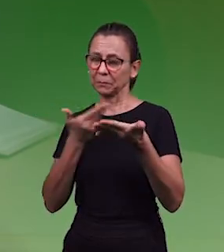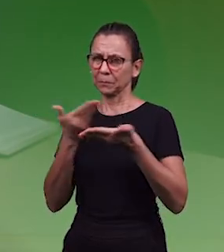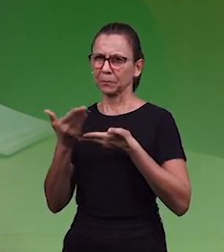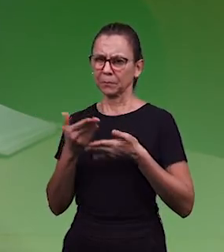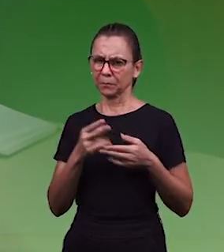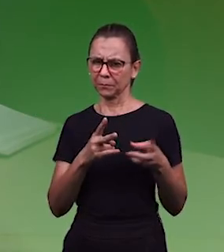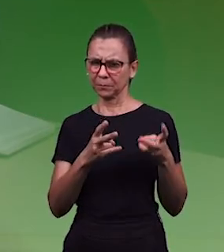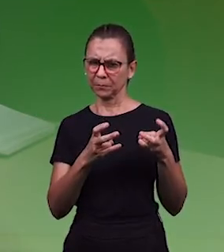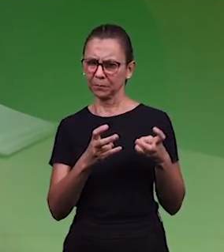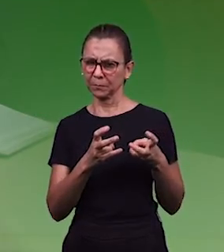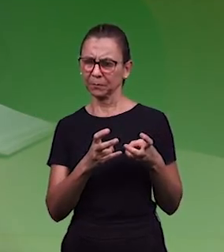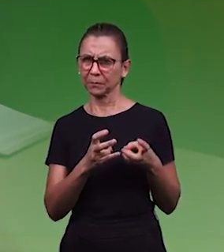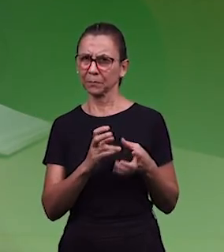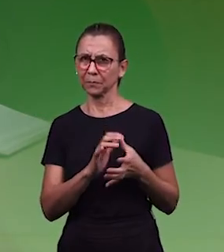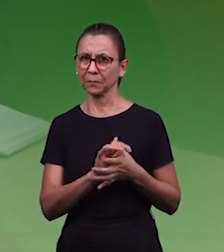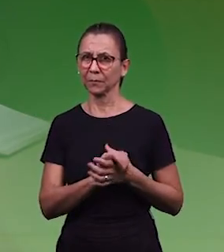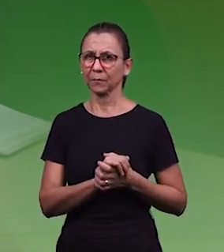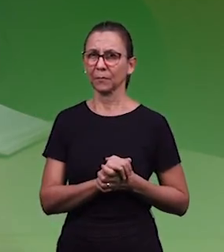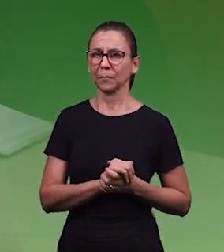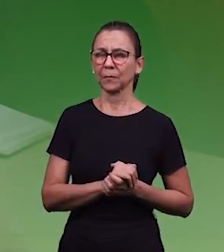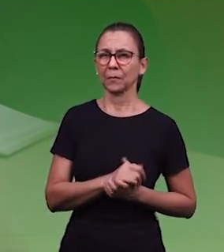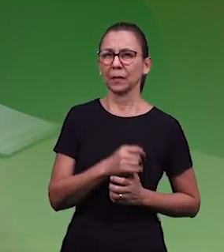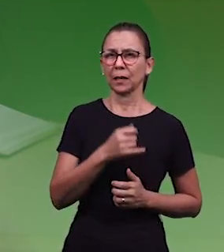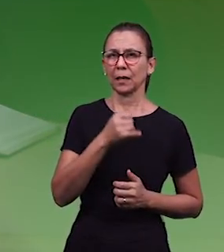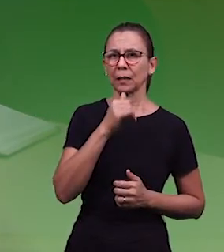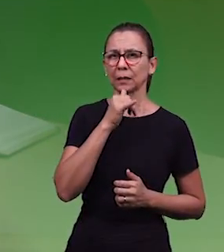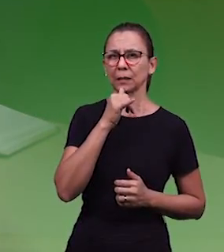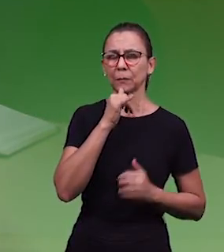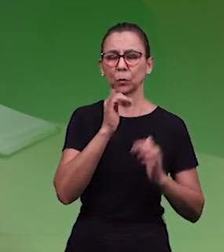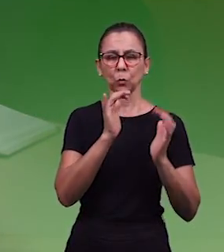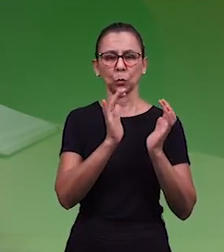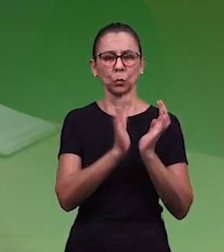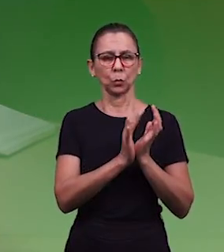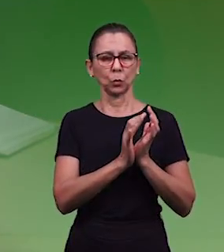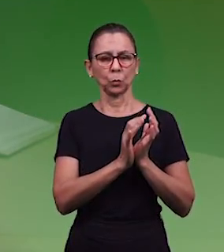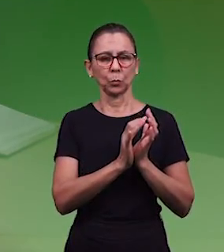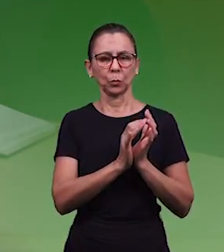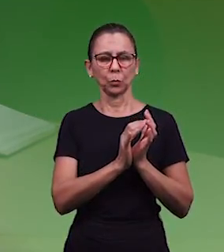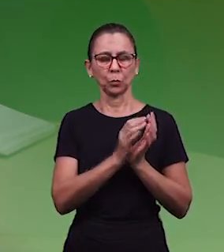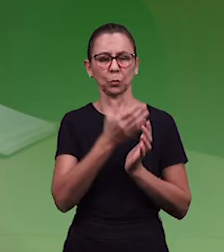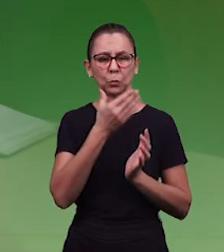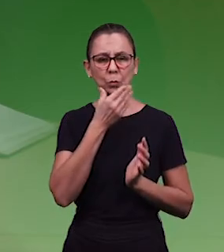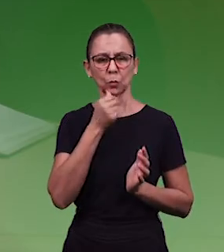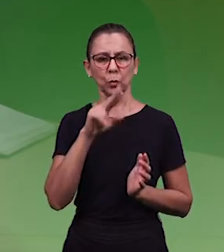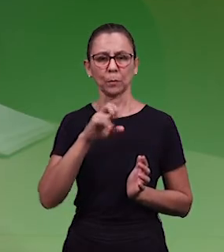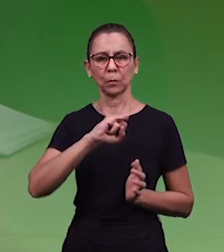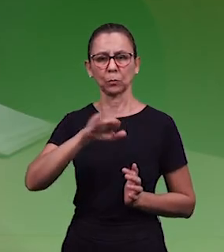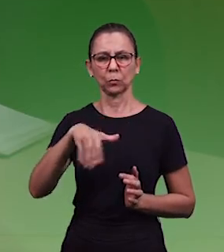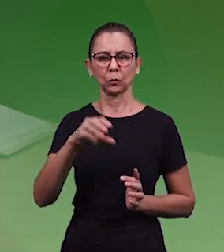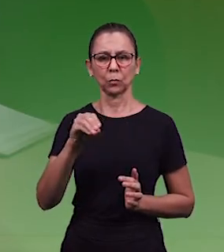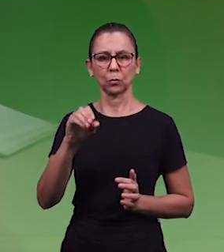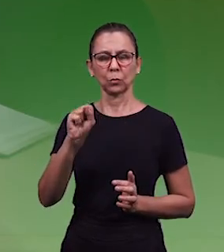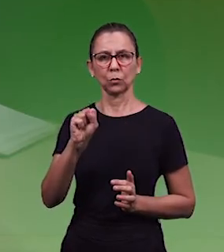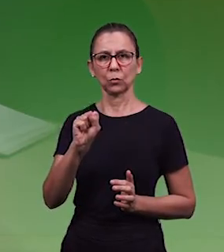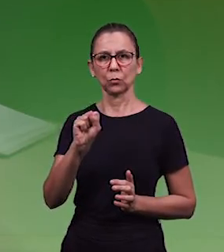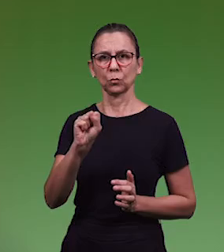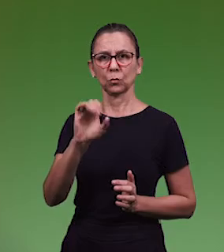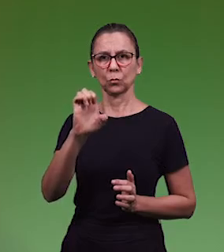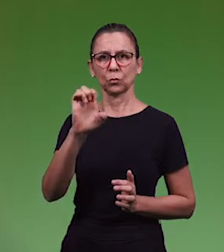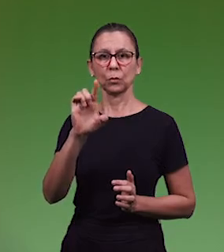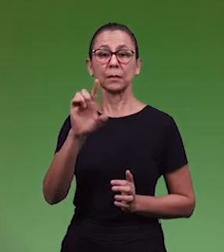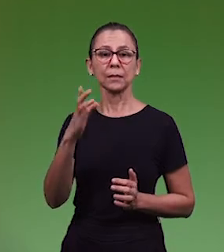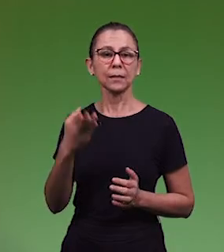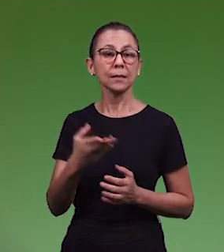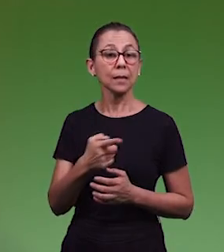Você fala assim, o grupo do irmão José, nome hipotético, é